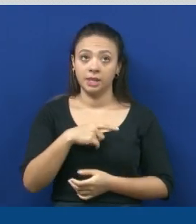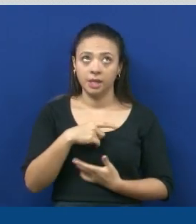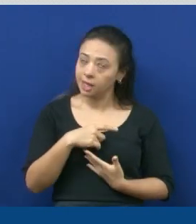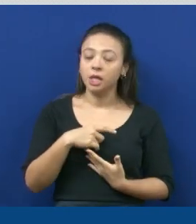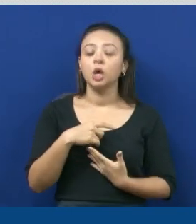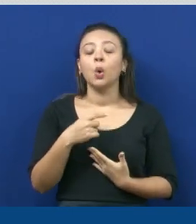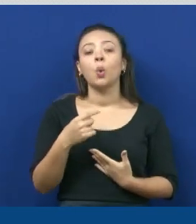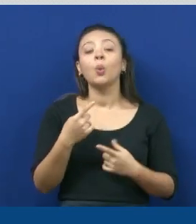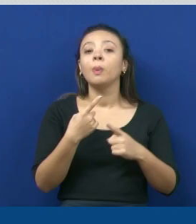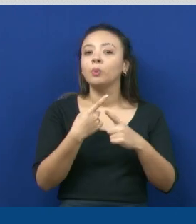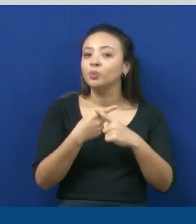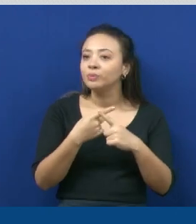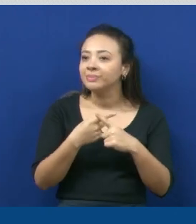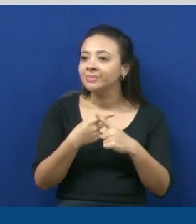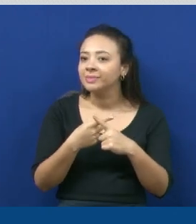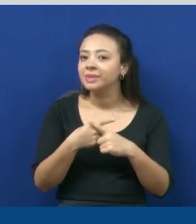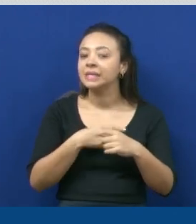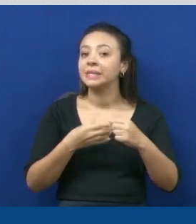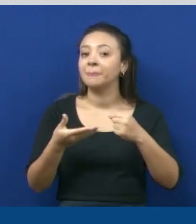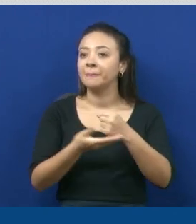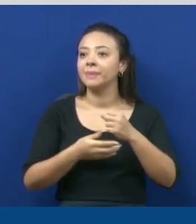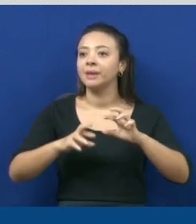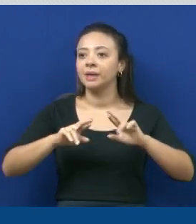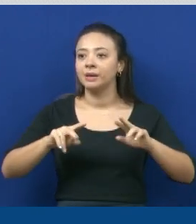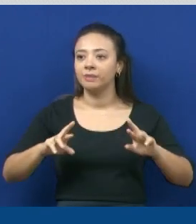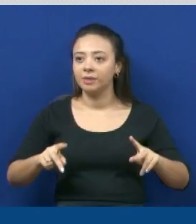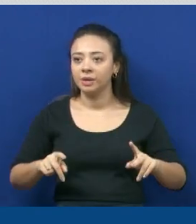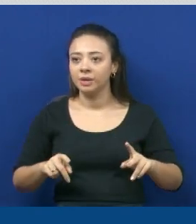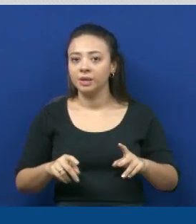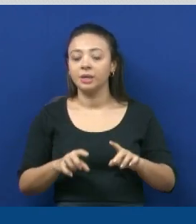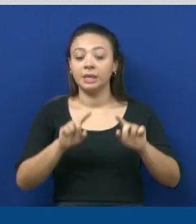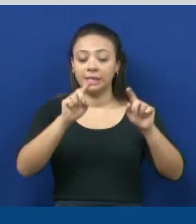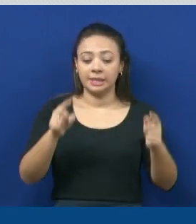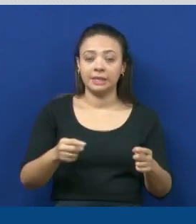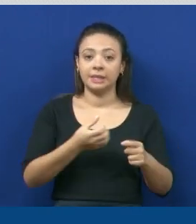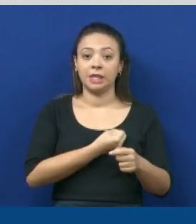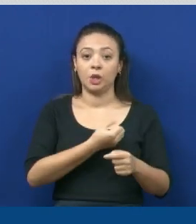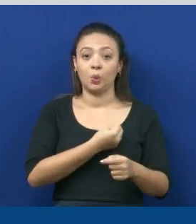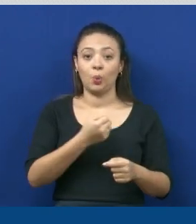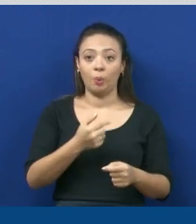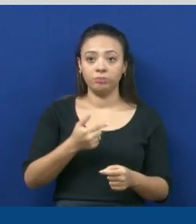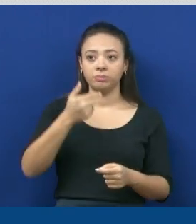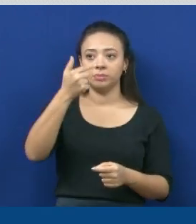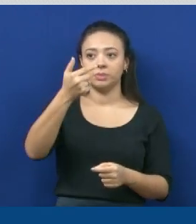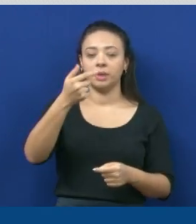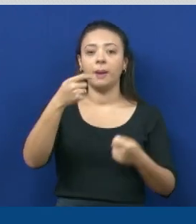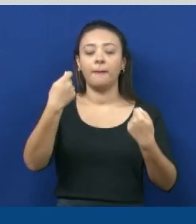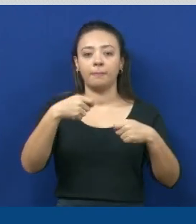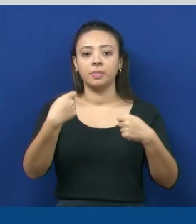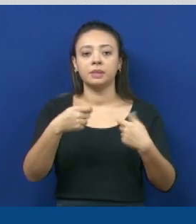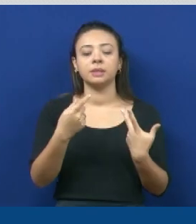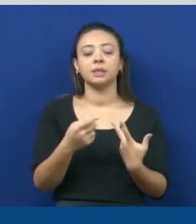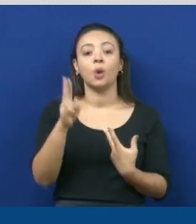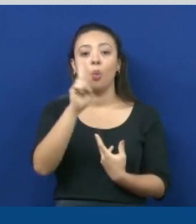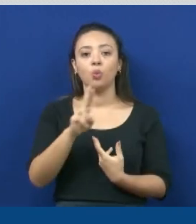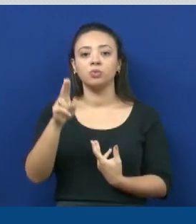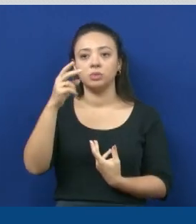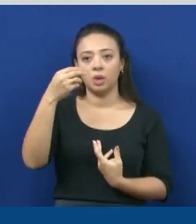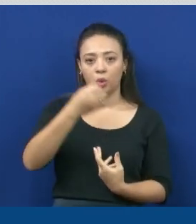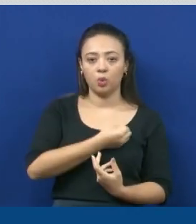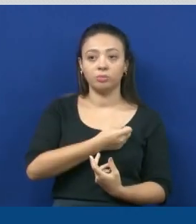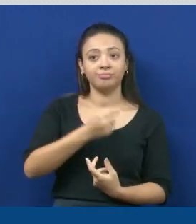produto, elevamos cada fator ao expoente dado. Ok? Vamos à